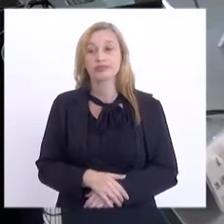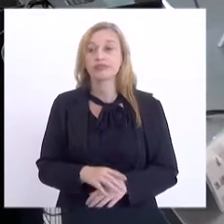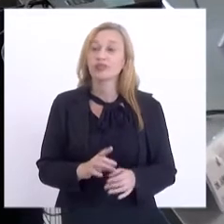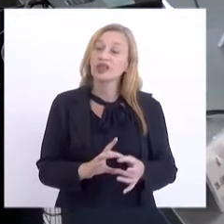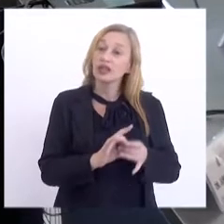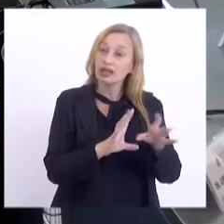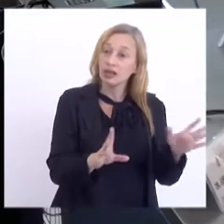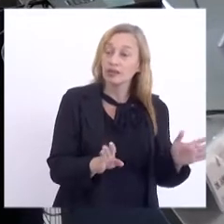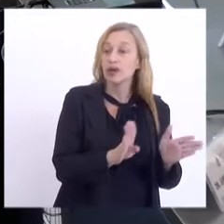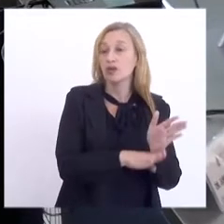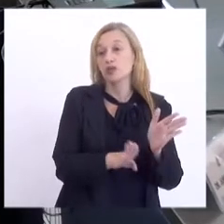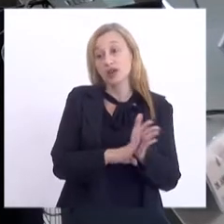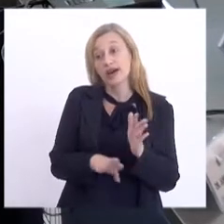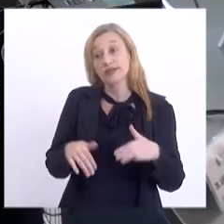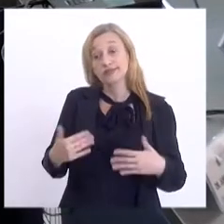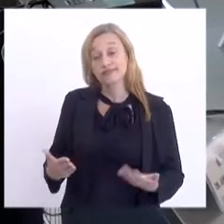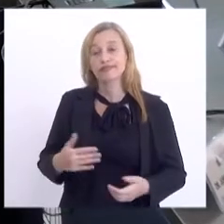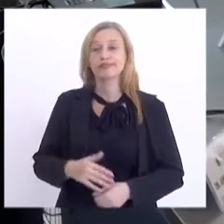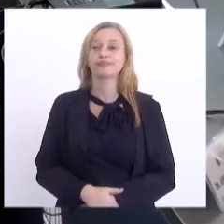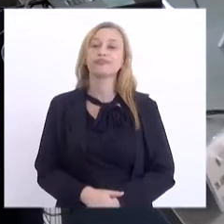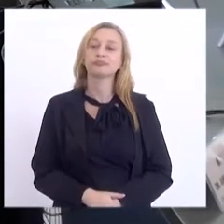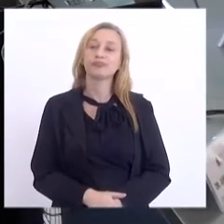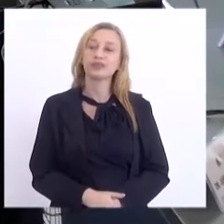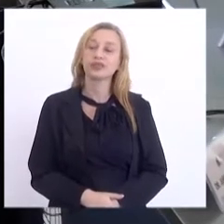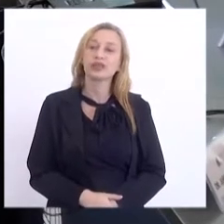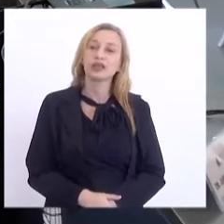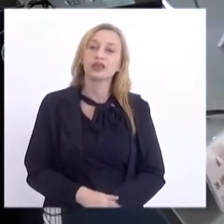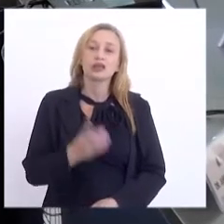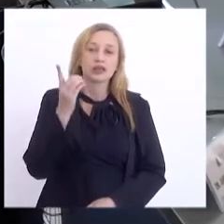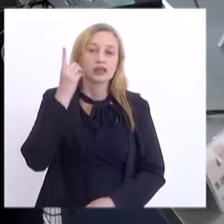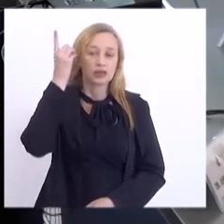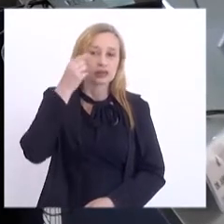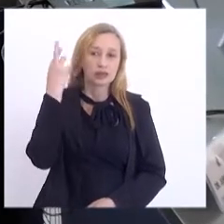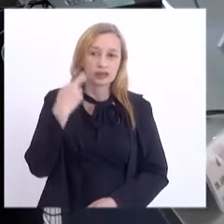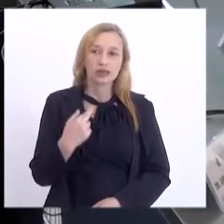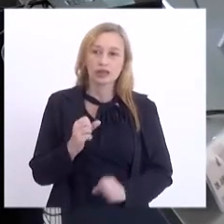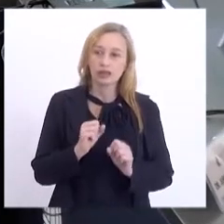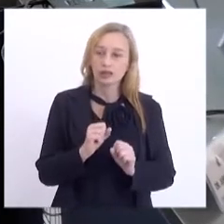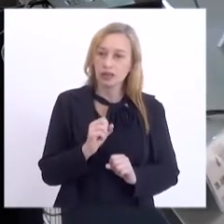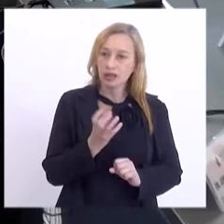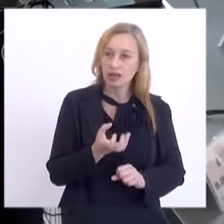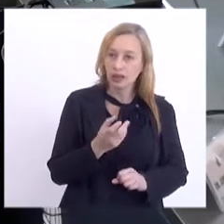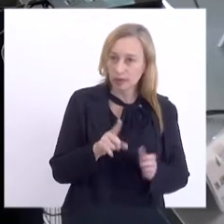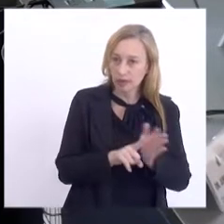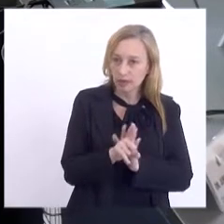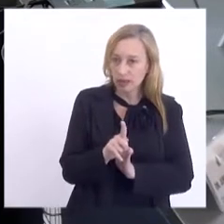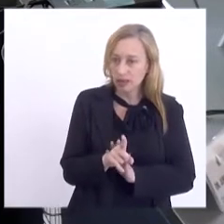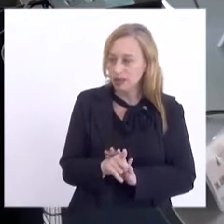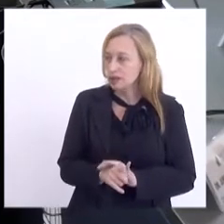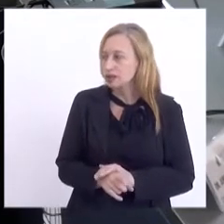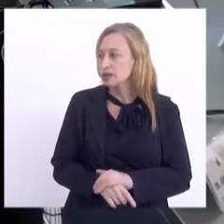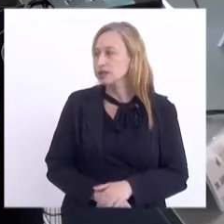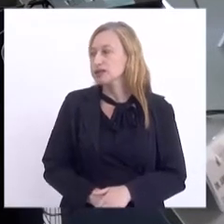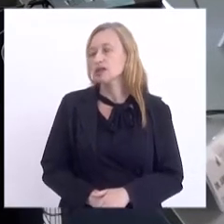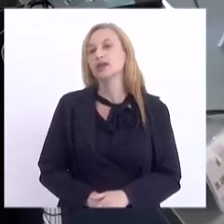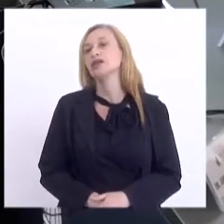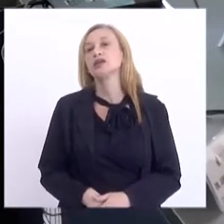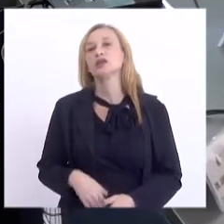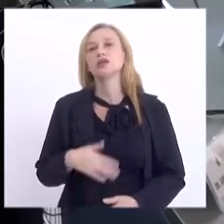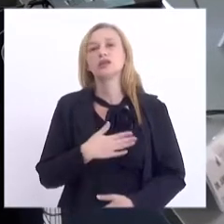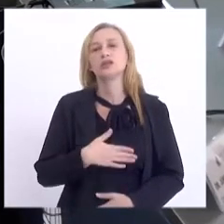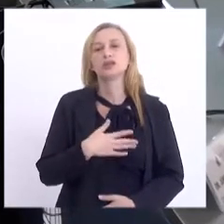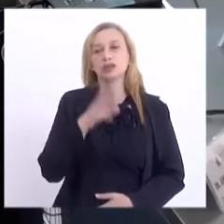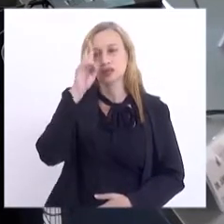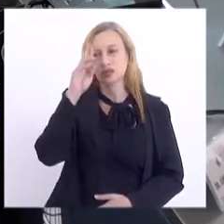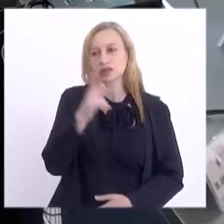despesa bom Deputado Renato posso caminhar porque ela quer fazer alguma pergunta eu gostaria